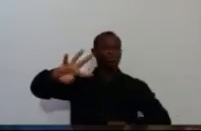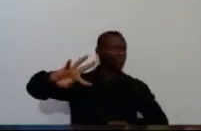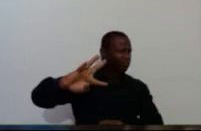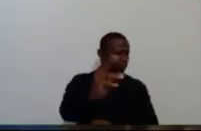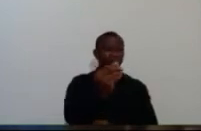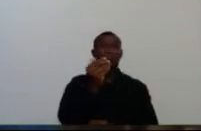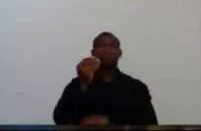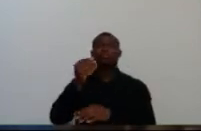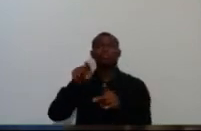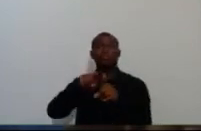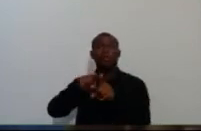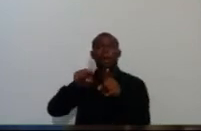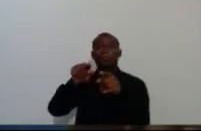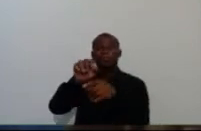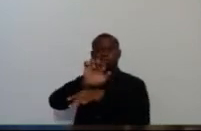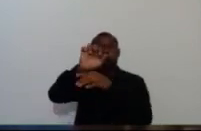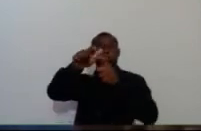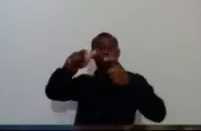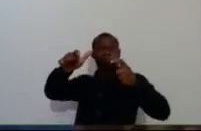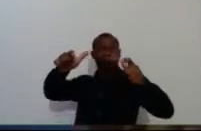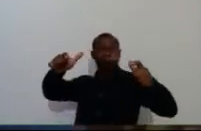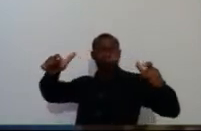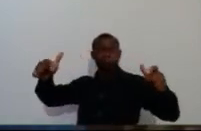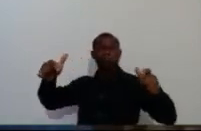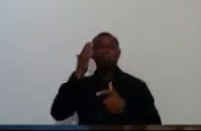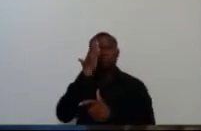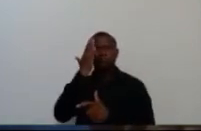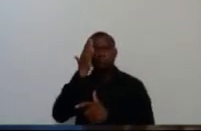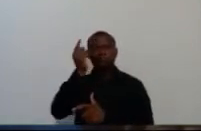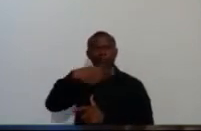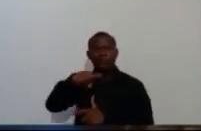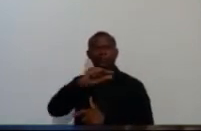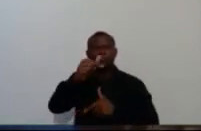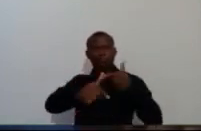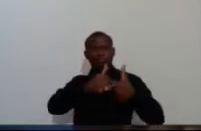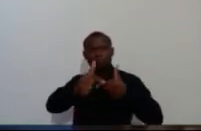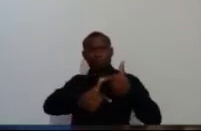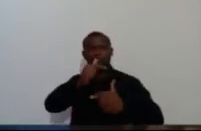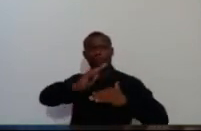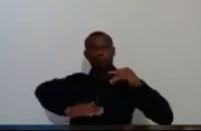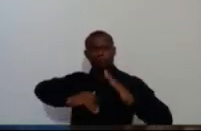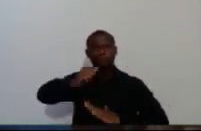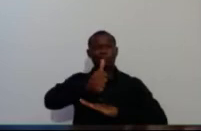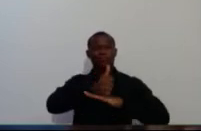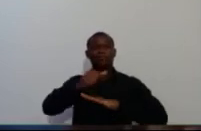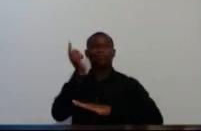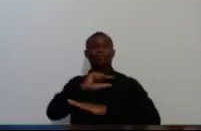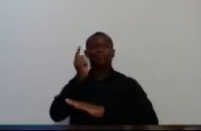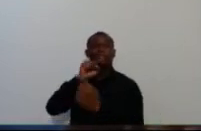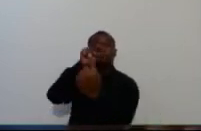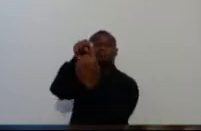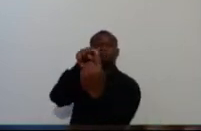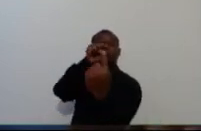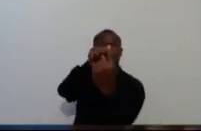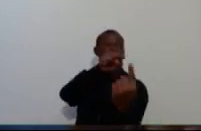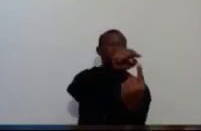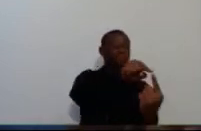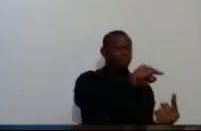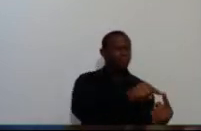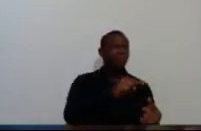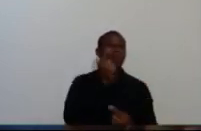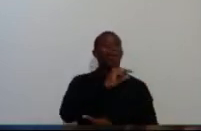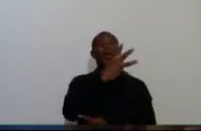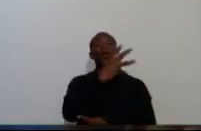trabalho para conseguir atingir os nossos 417 municípios. De fato, a EAD